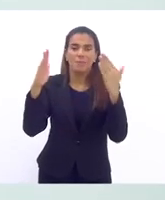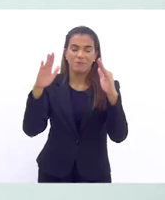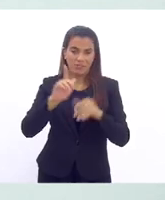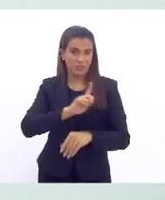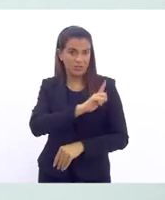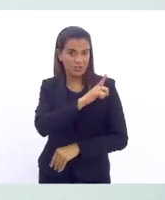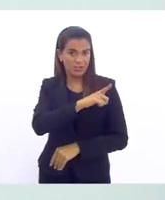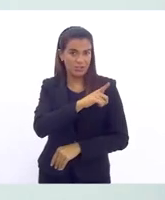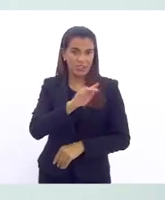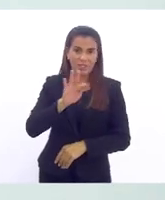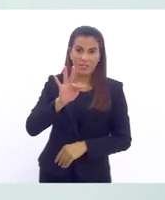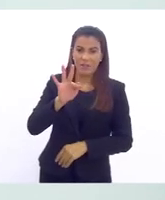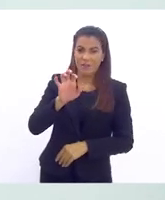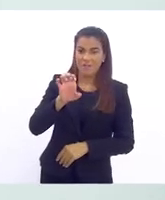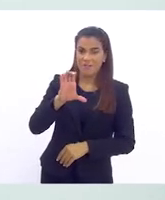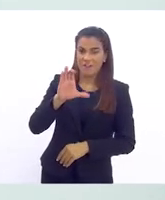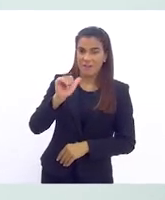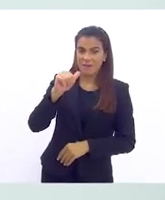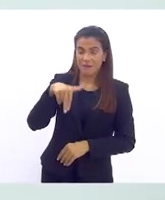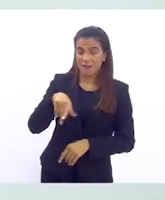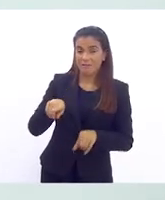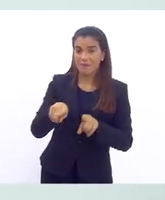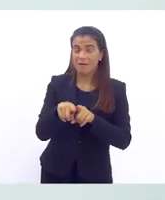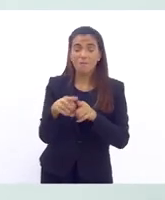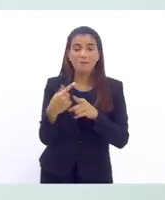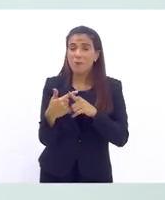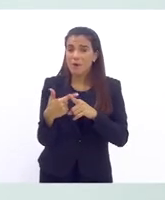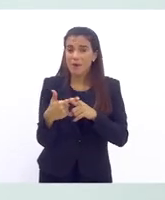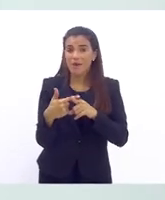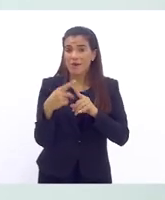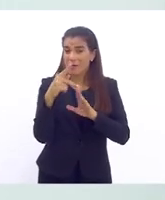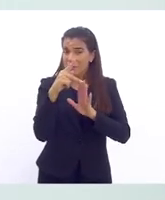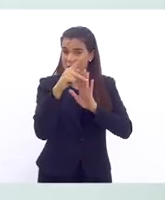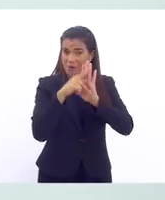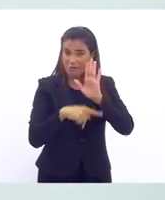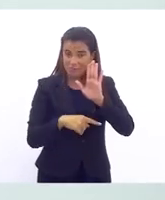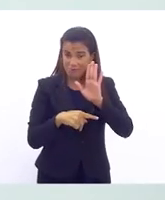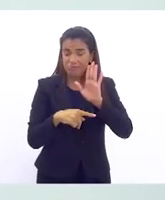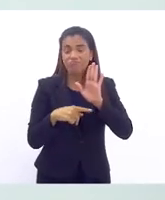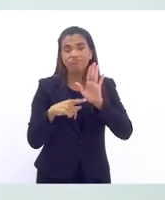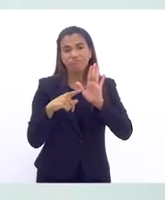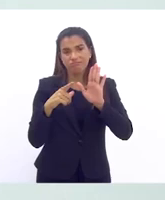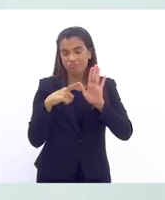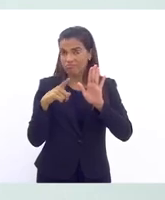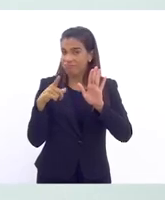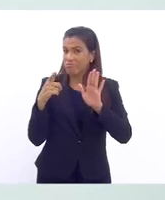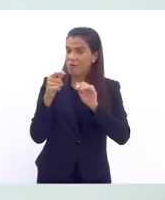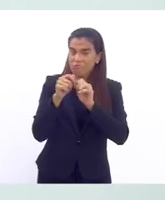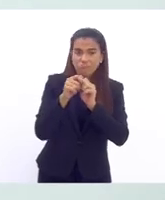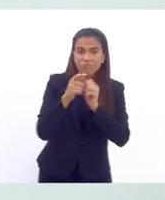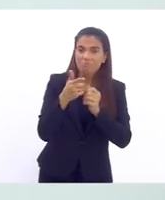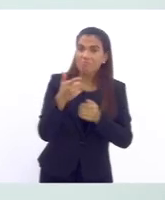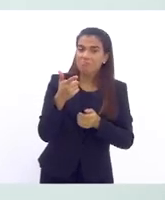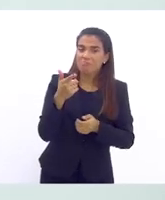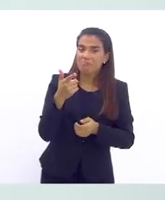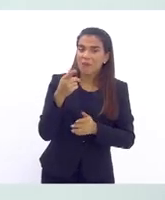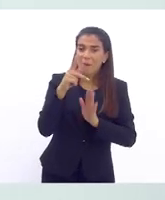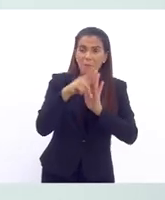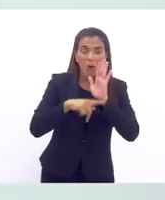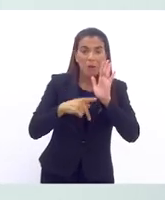do fecan porque os projetos eles têm tido um alcance muito grande são projetos de